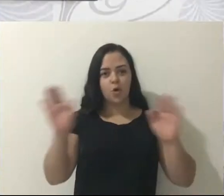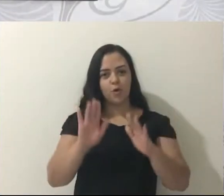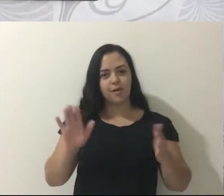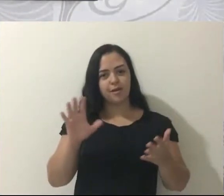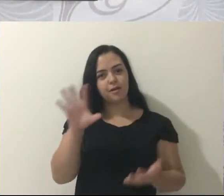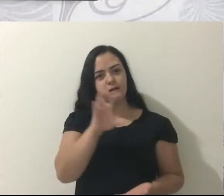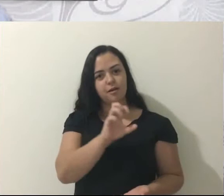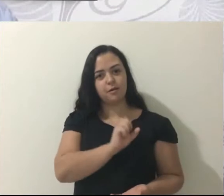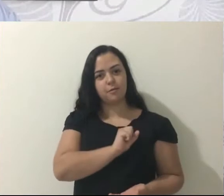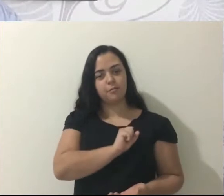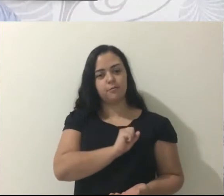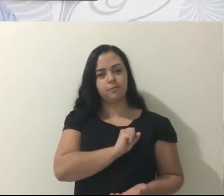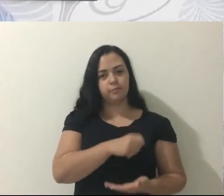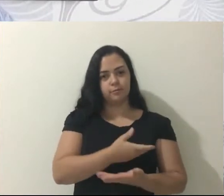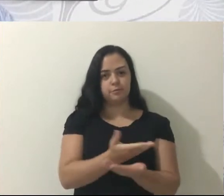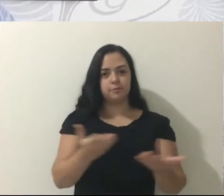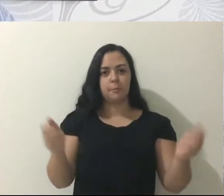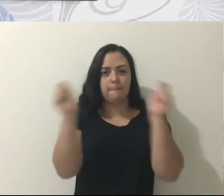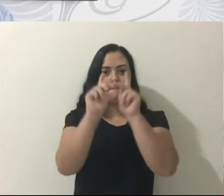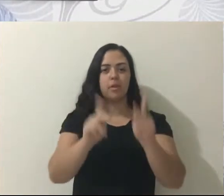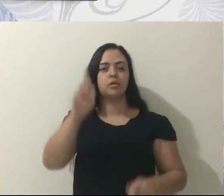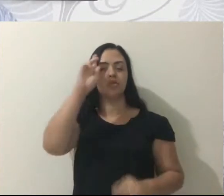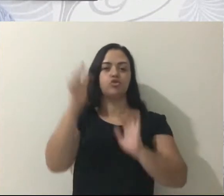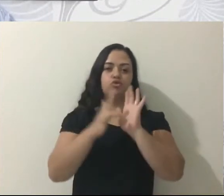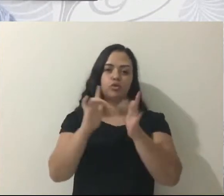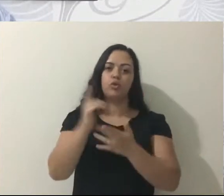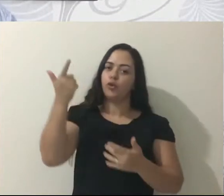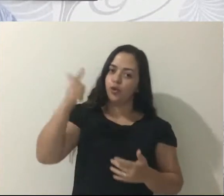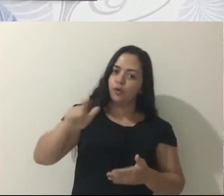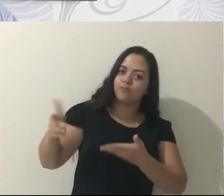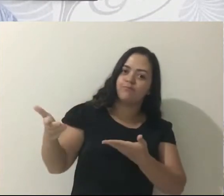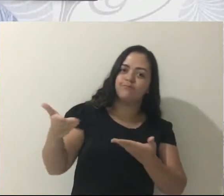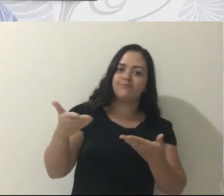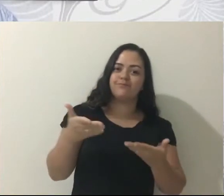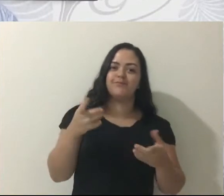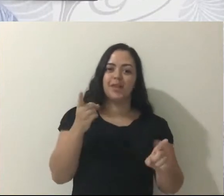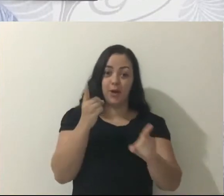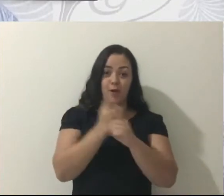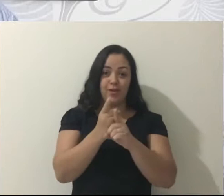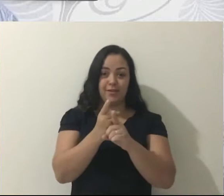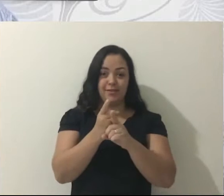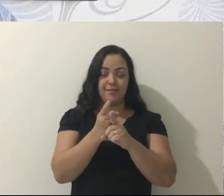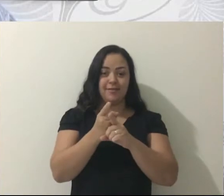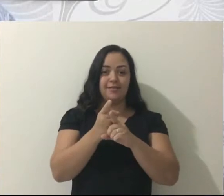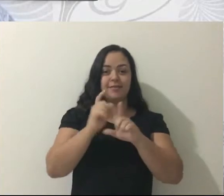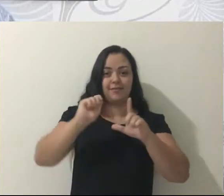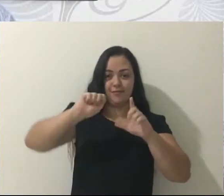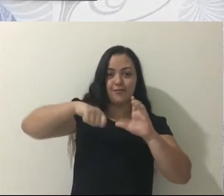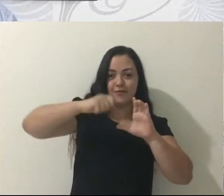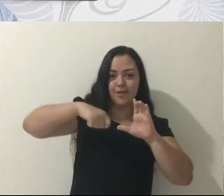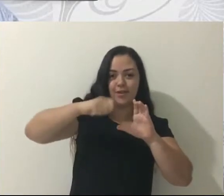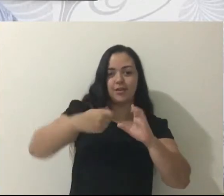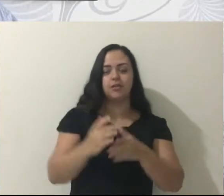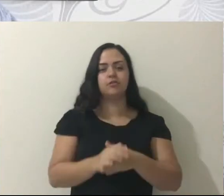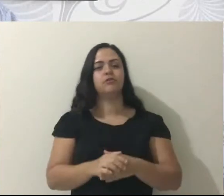amados irmãos, a paz do Senhor Jesus. Mais uma vez estamos nos encontrando neste vídeo, neste culto de